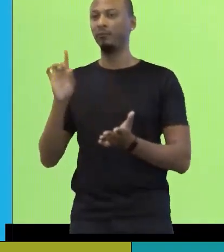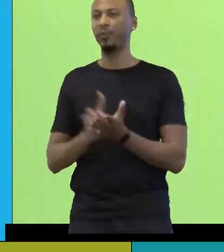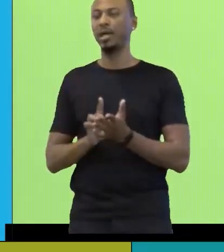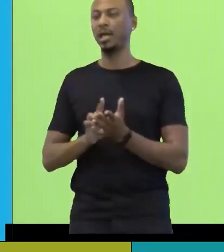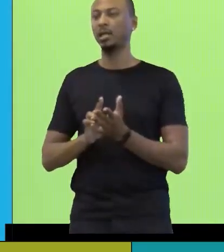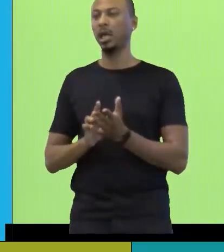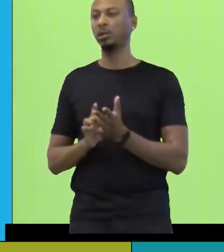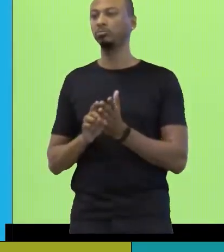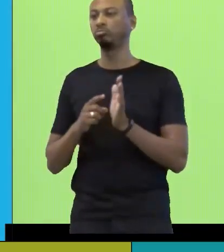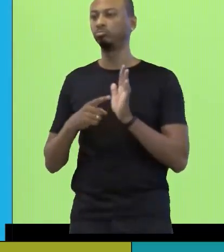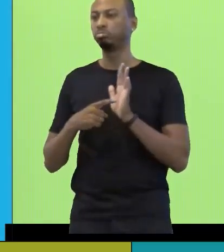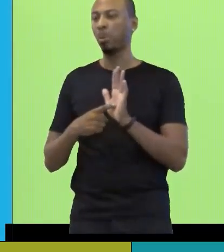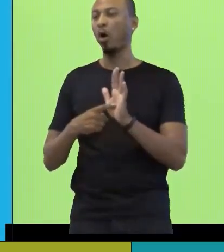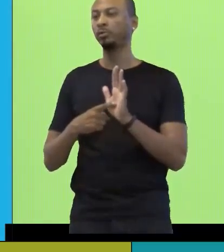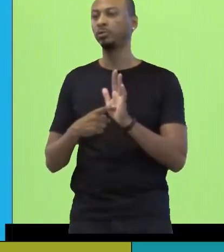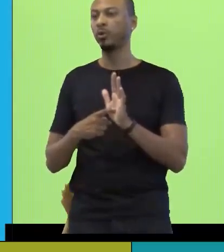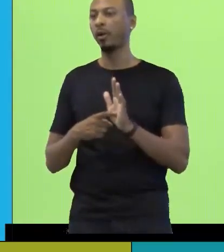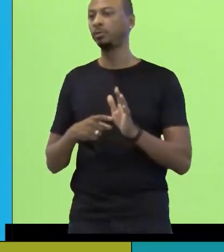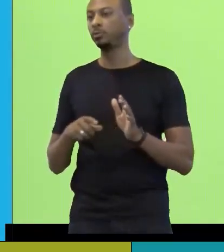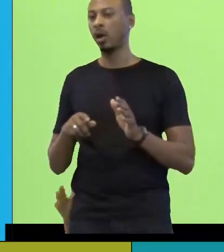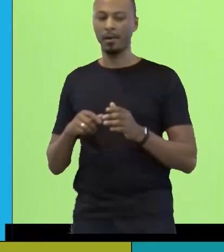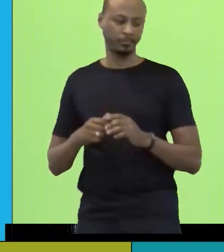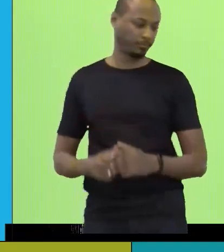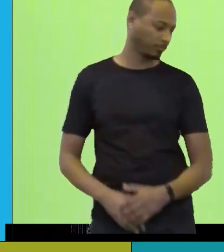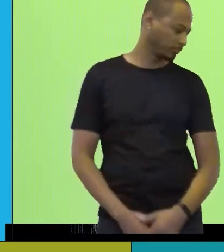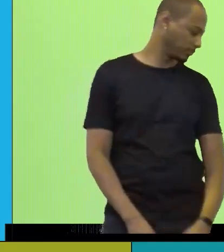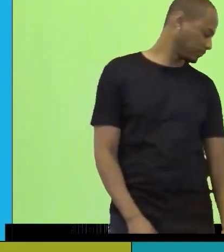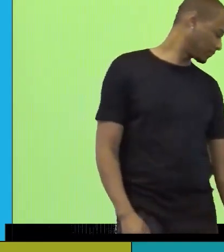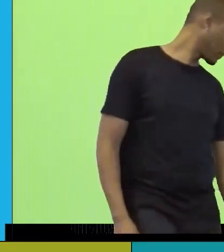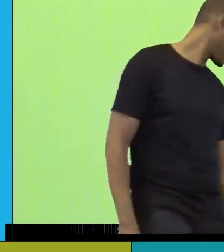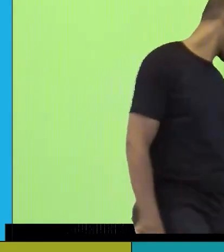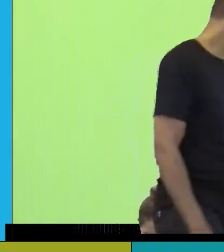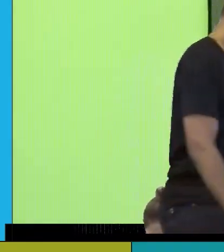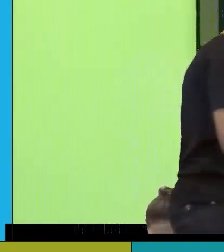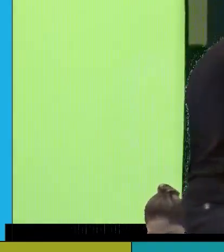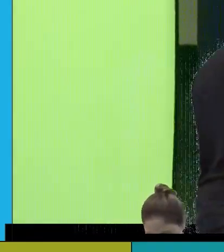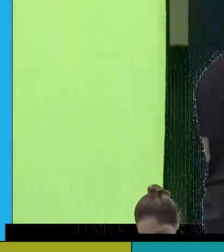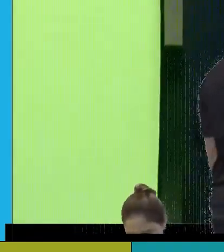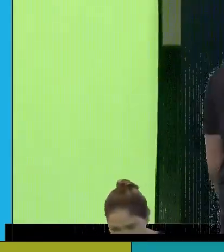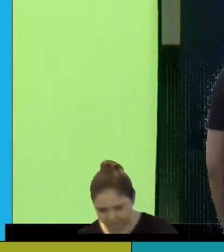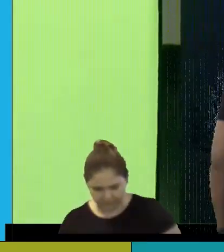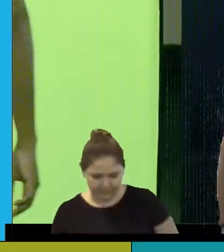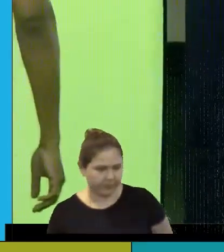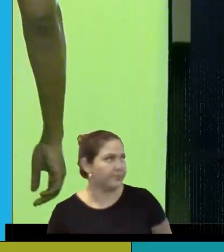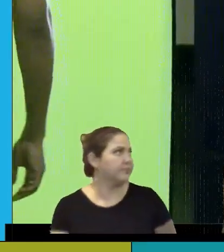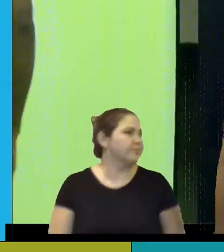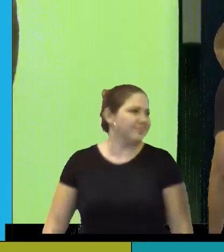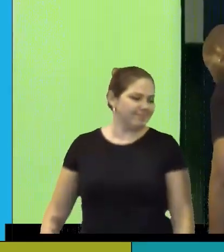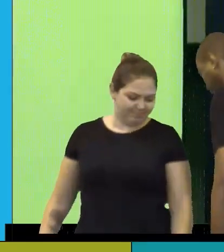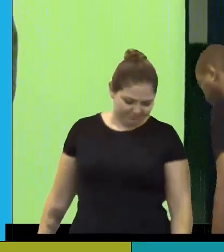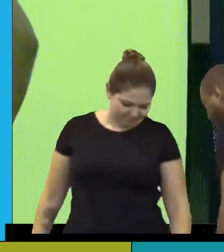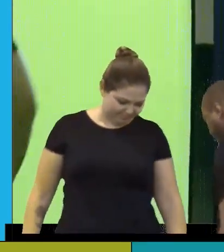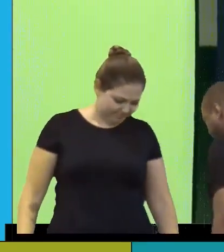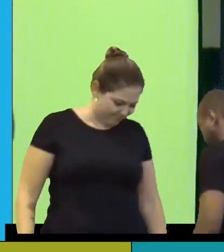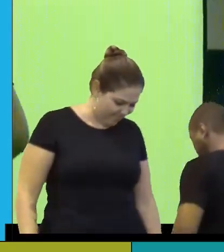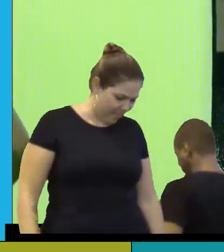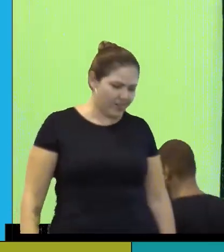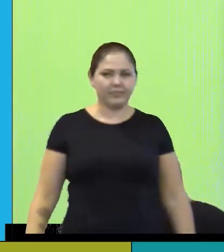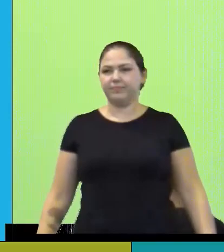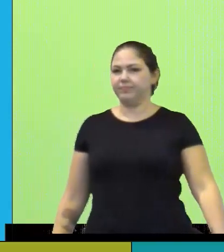de Maquiavel? Se duas obras com ideias